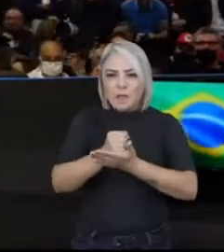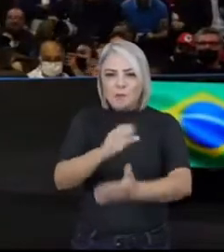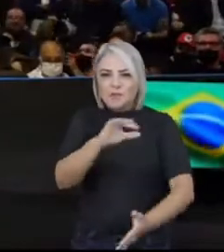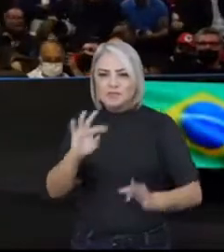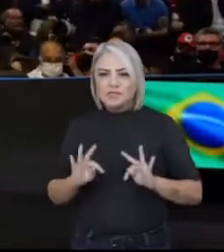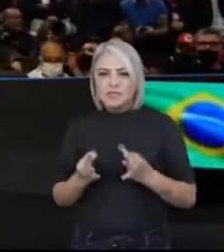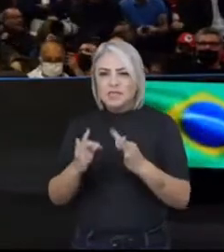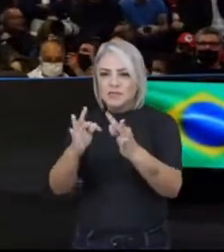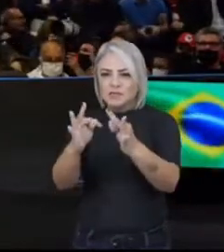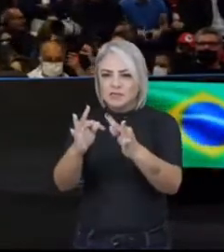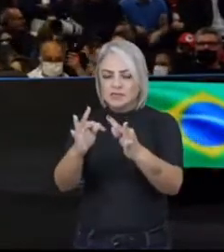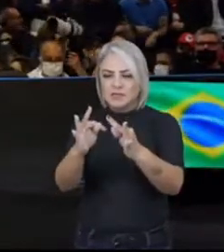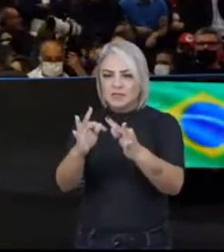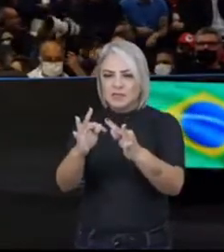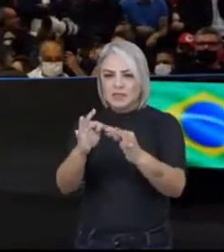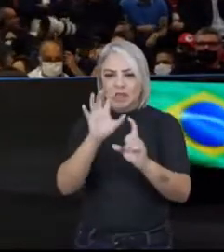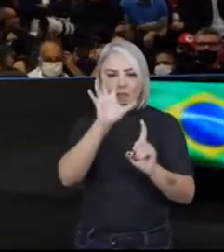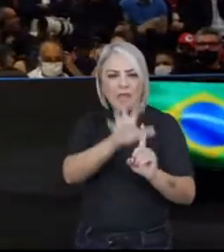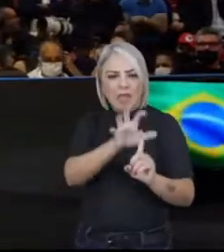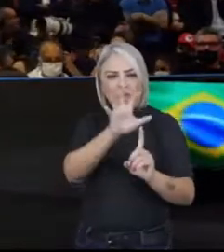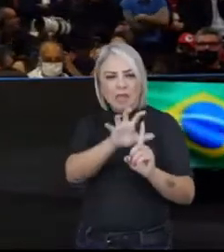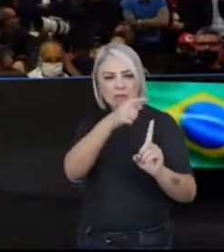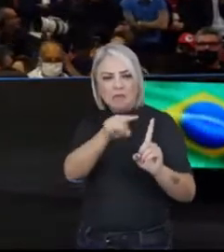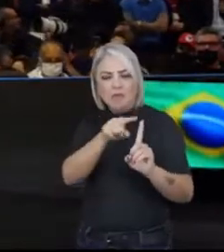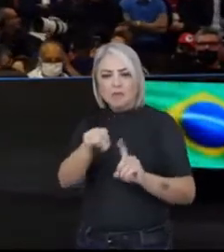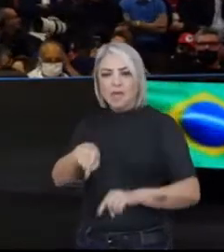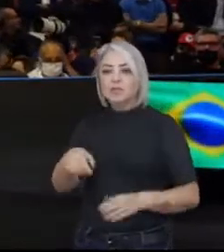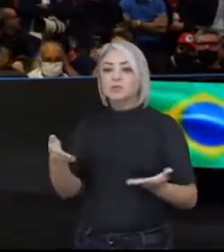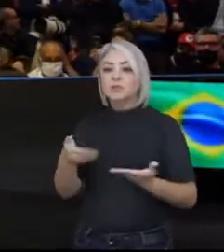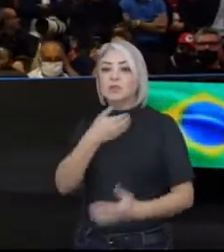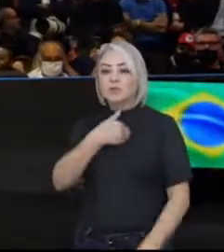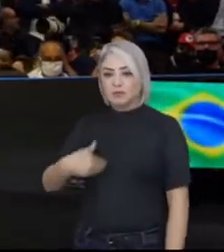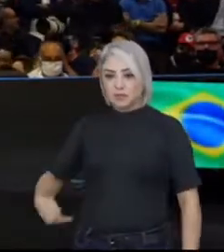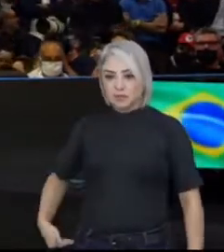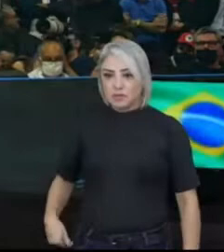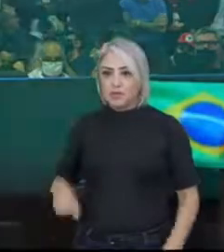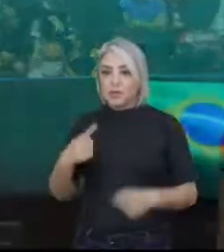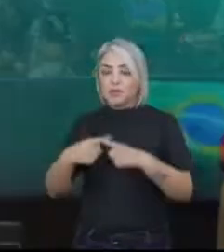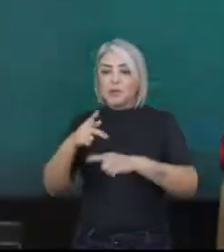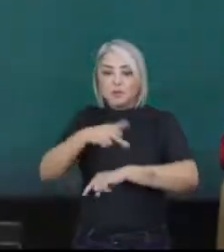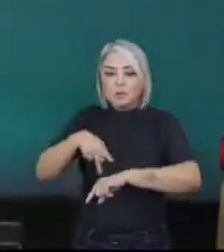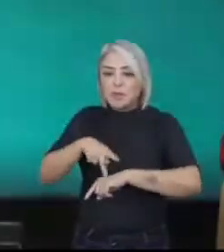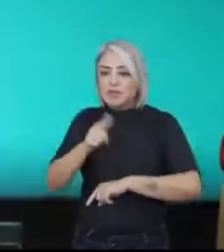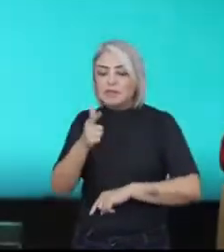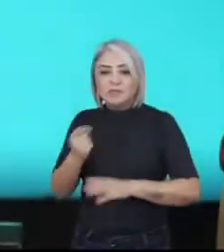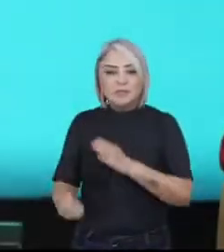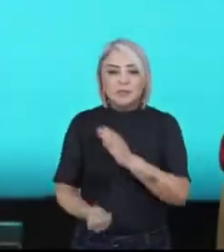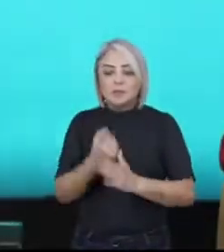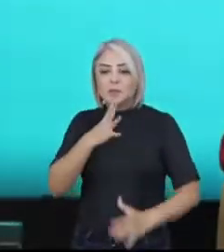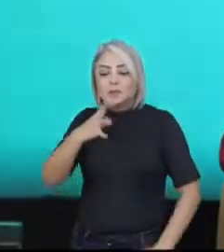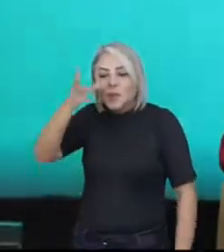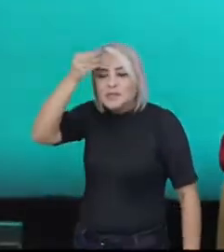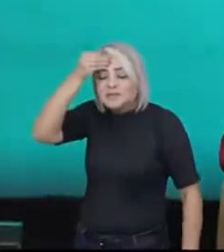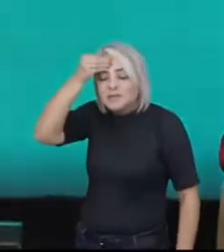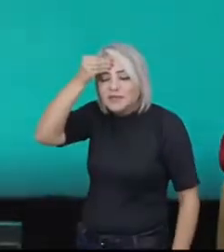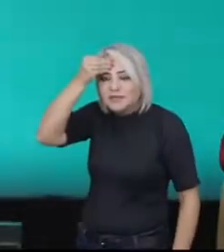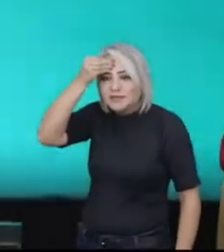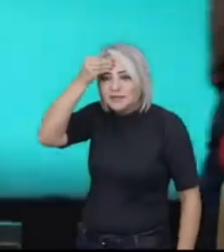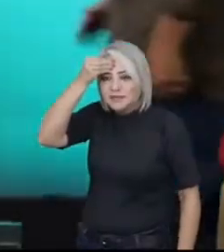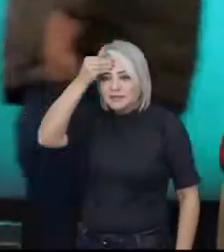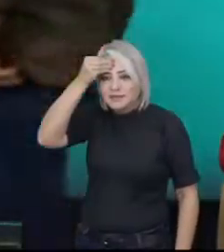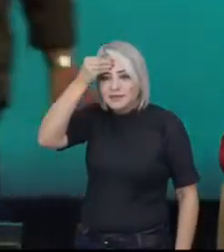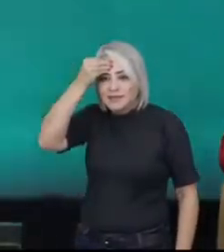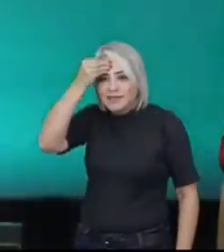dos ataques do atual governo. Porque um país que não produz conhecimento, que persegue